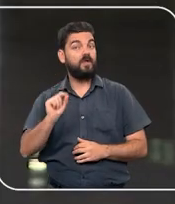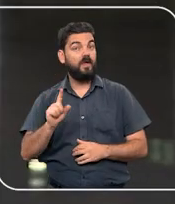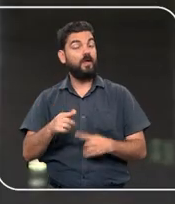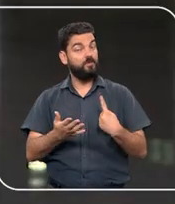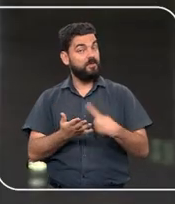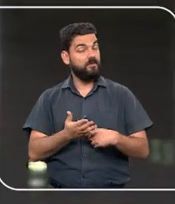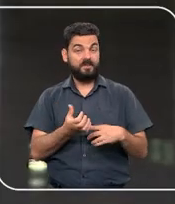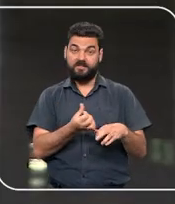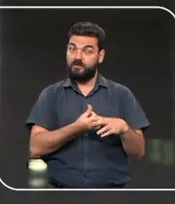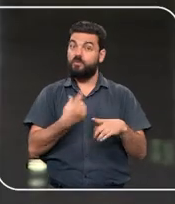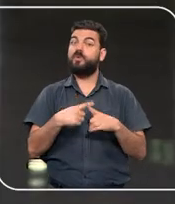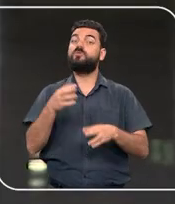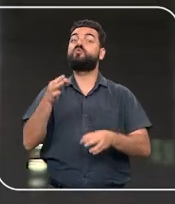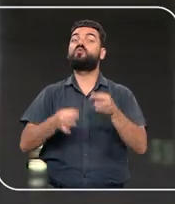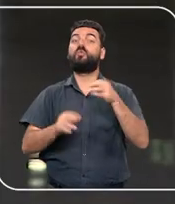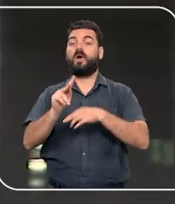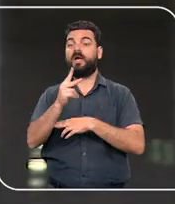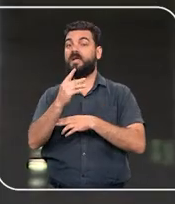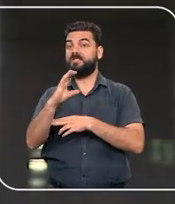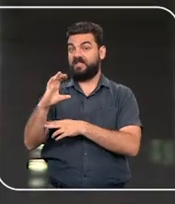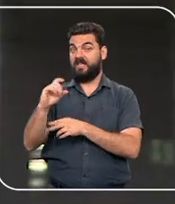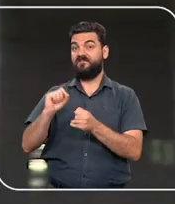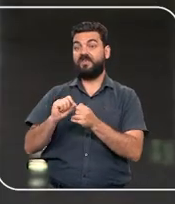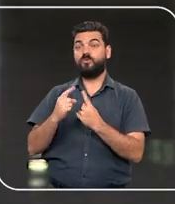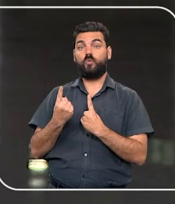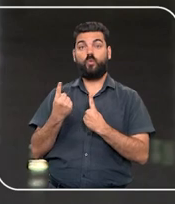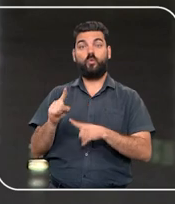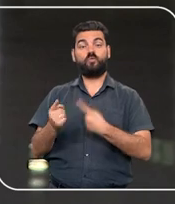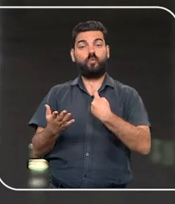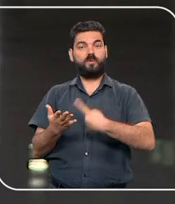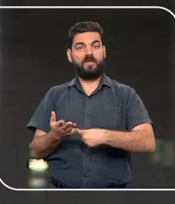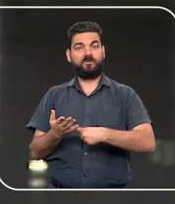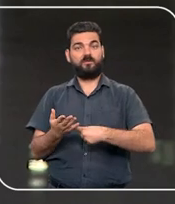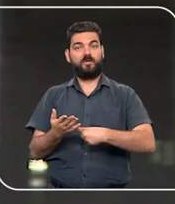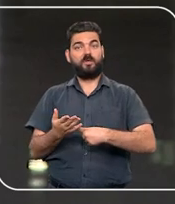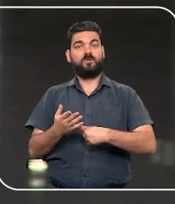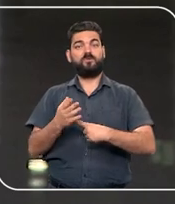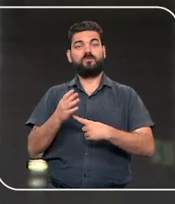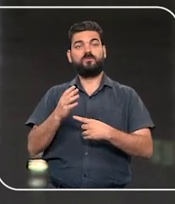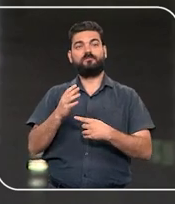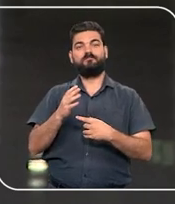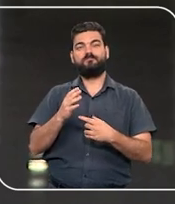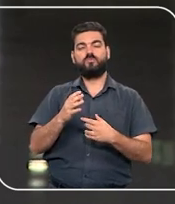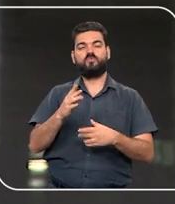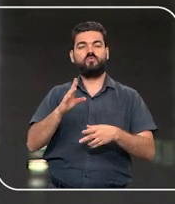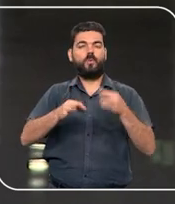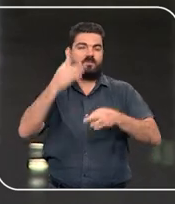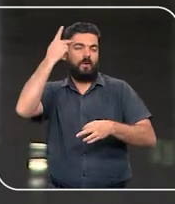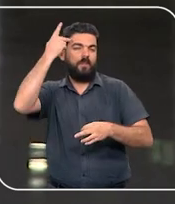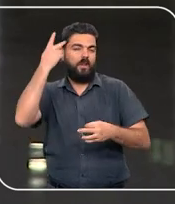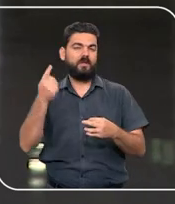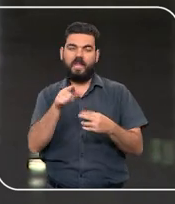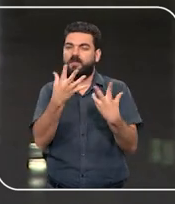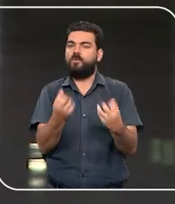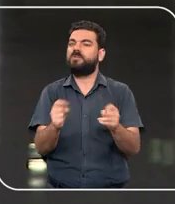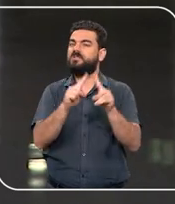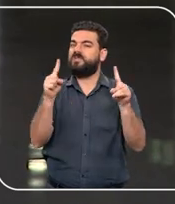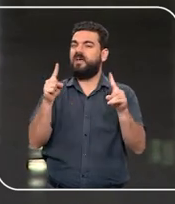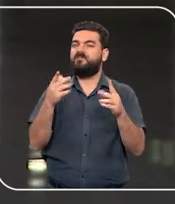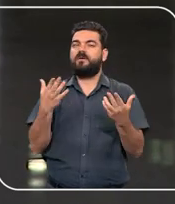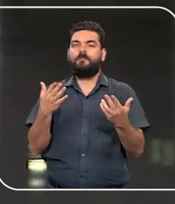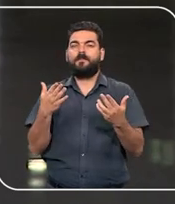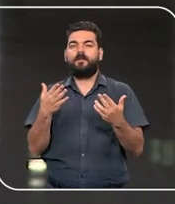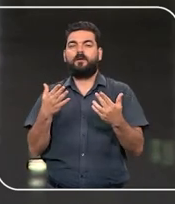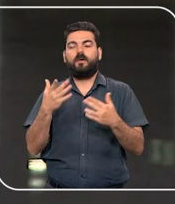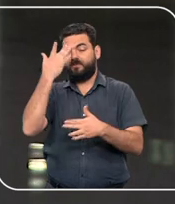entendimento foi firmado pela turma ao julgar abes Corpus impetrado contra o acórdão do Tribunal de Justiça de São Paulo que não